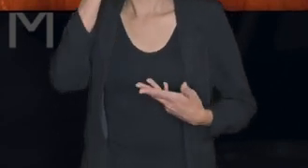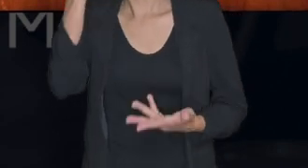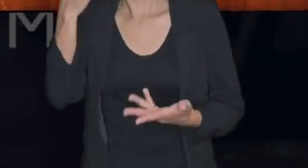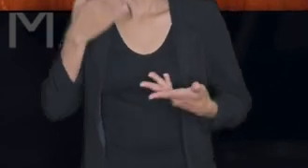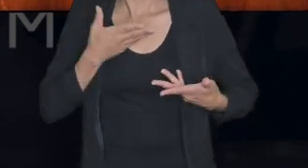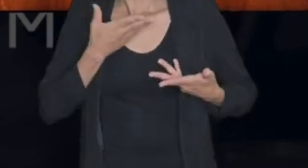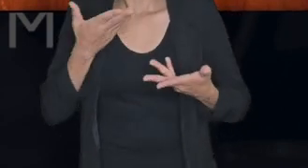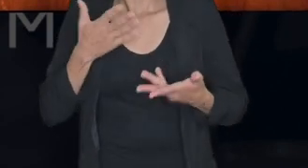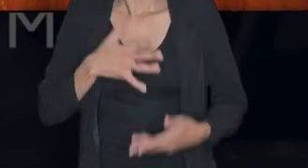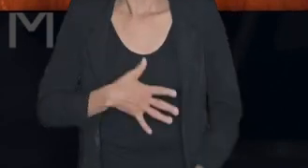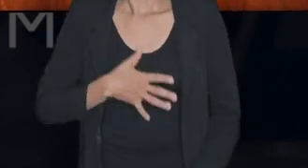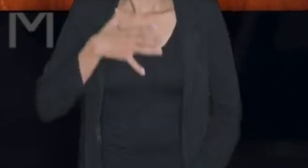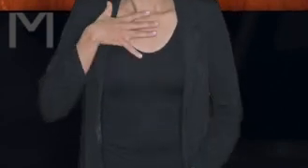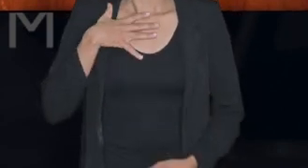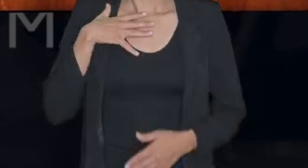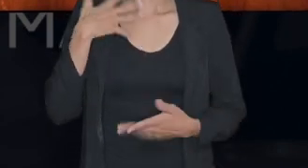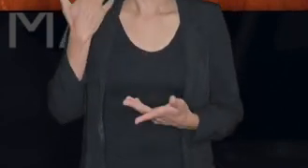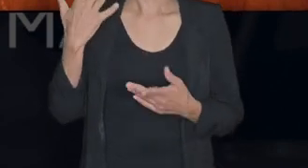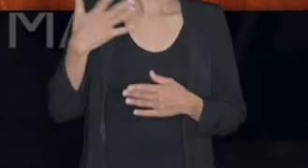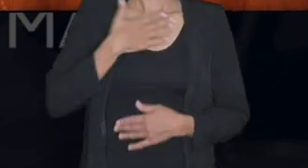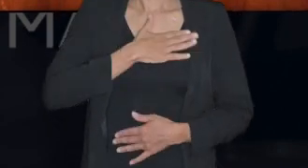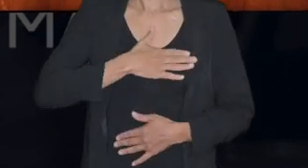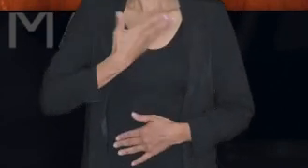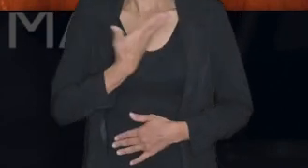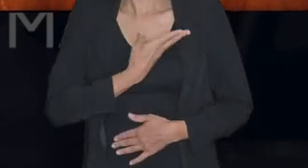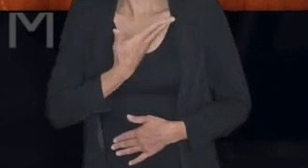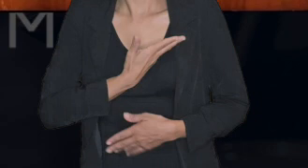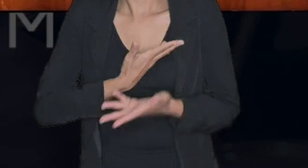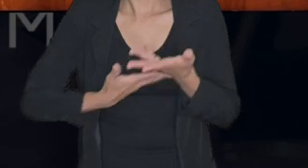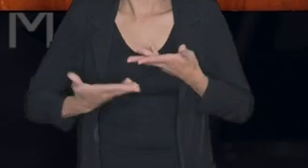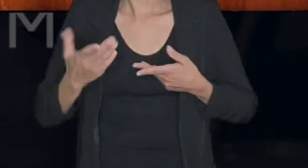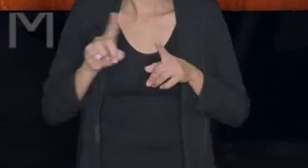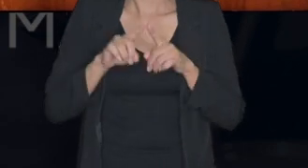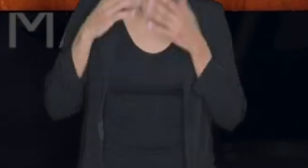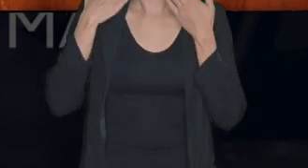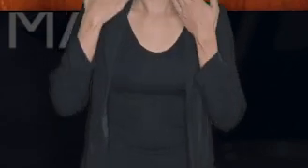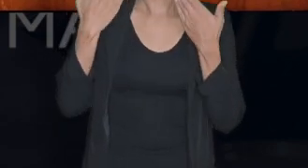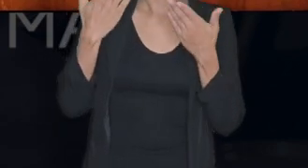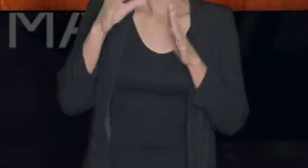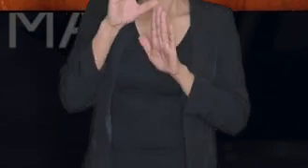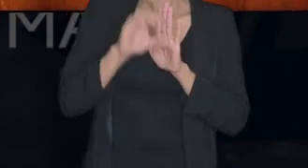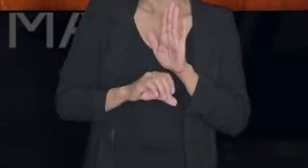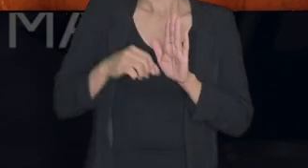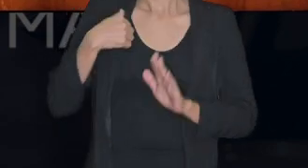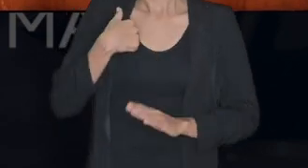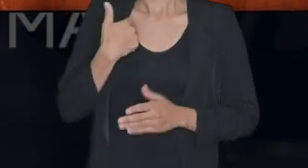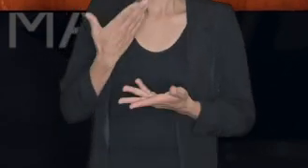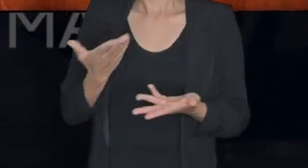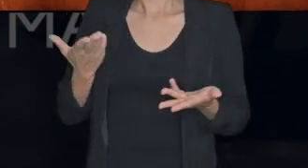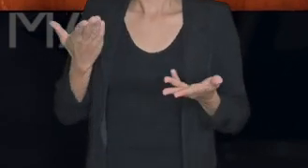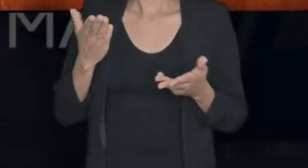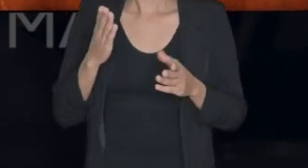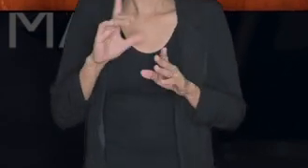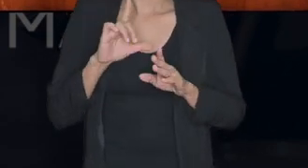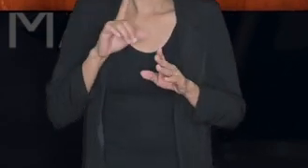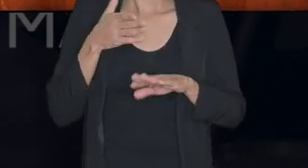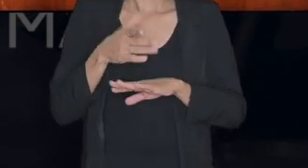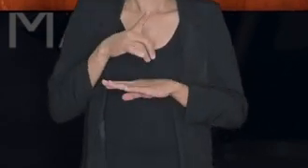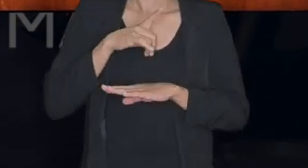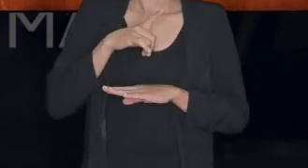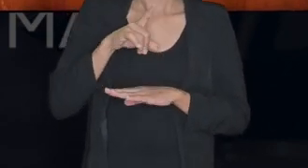generosa amizade, pela apresentação do meu currículo. Eu sou titular de uma